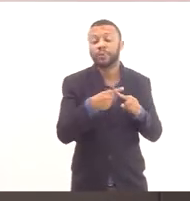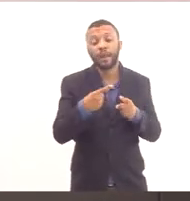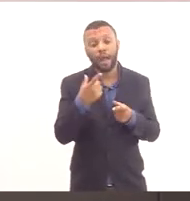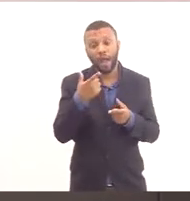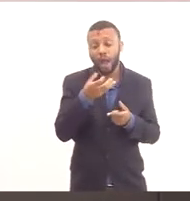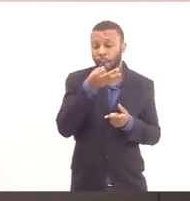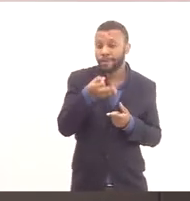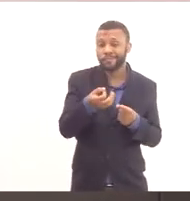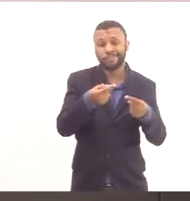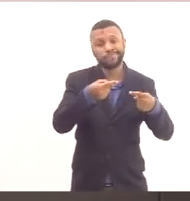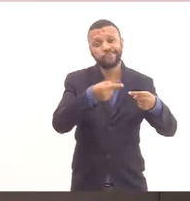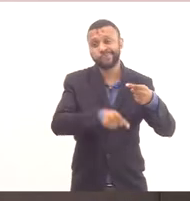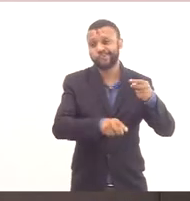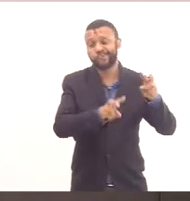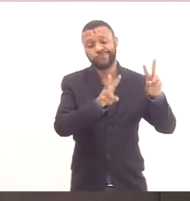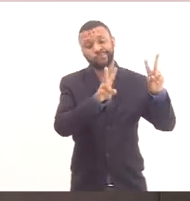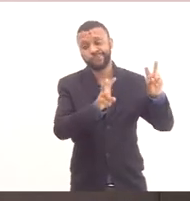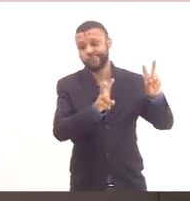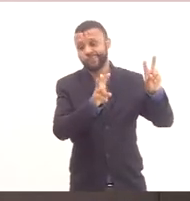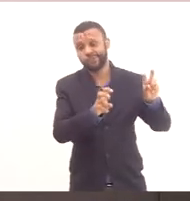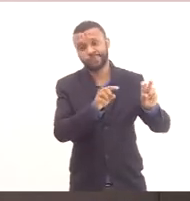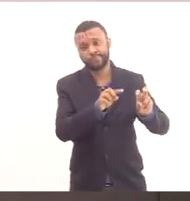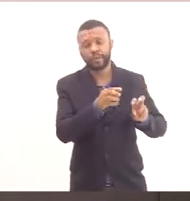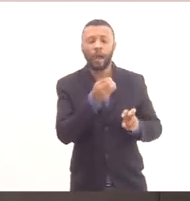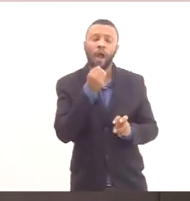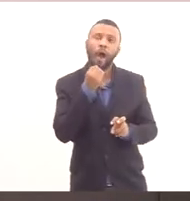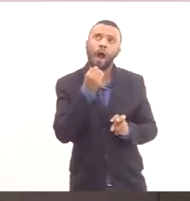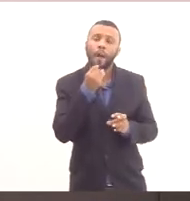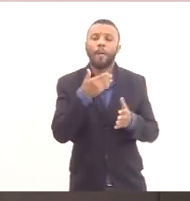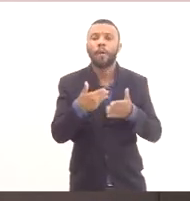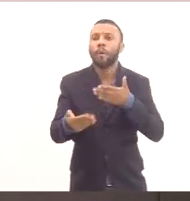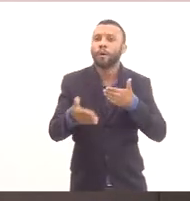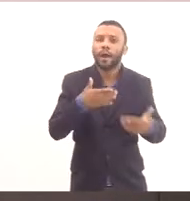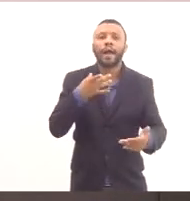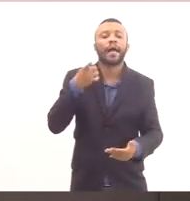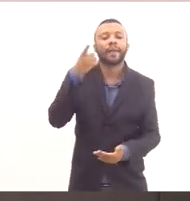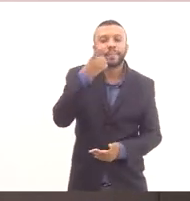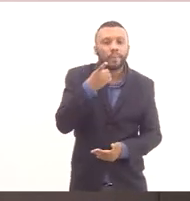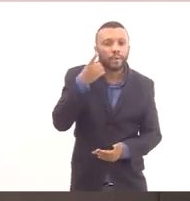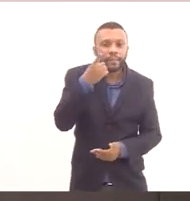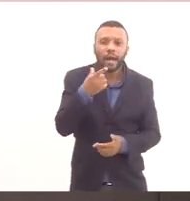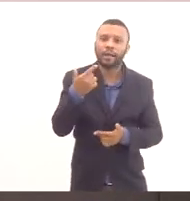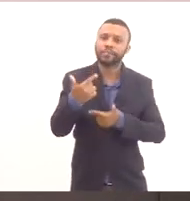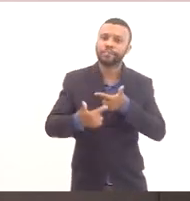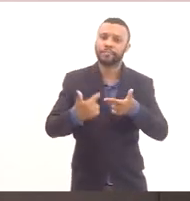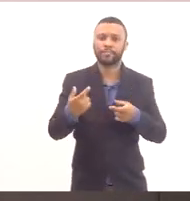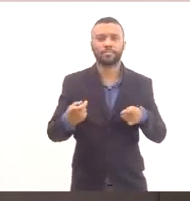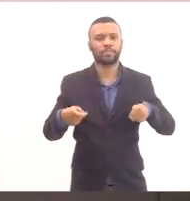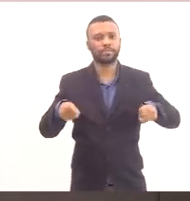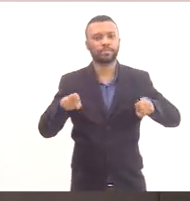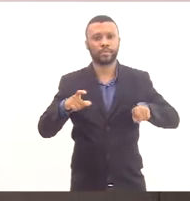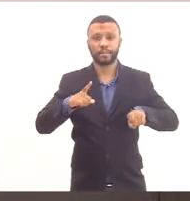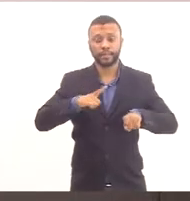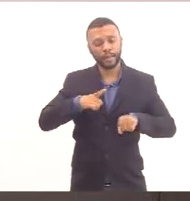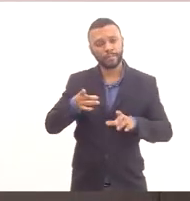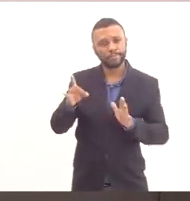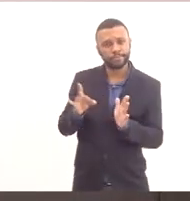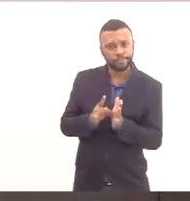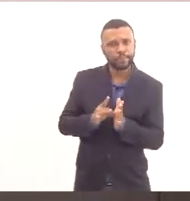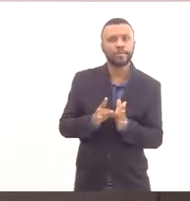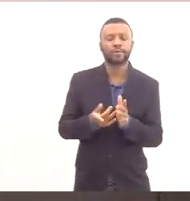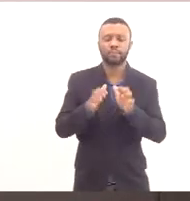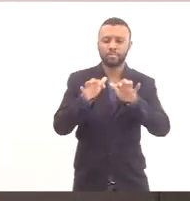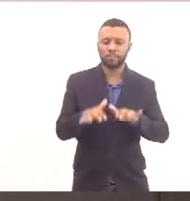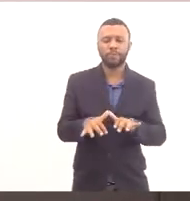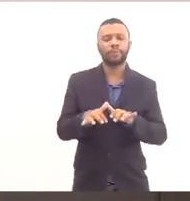ver não tem absolutamente nenhuma pertinência com o tema claro que qualquer um deputado no Exercício do seu mandado tem a legitimidade de